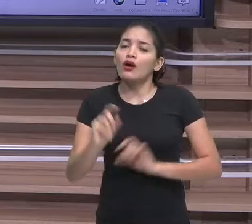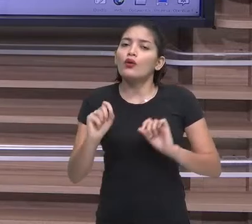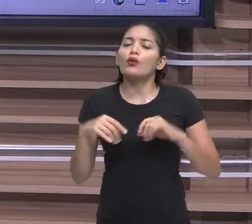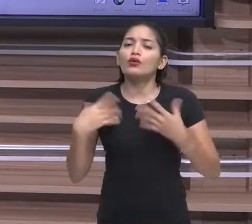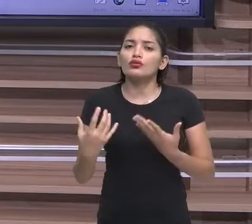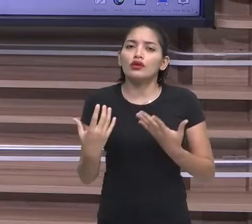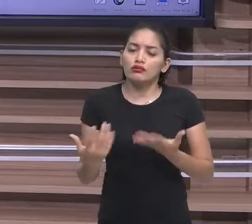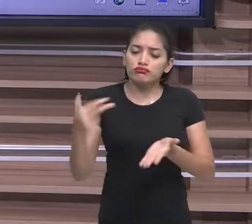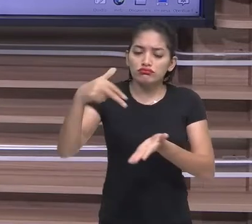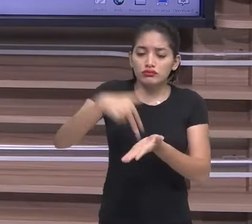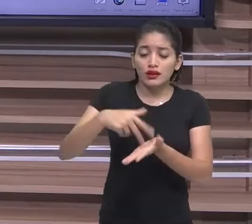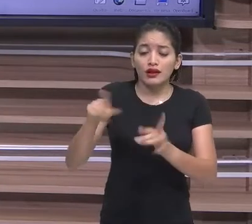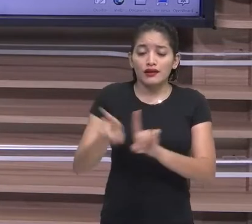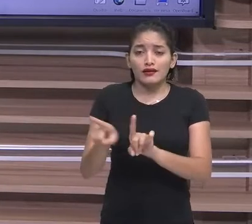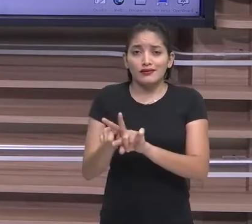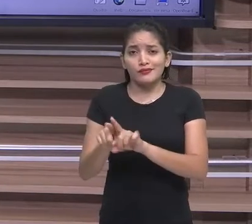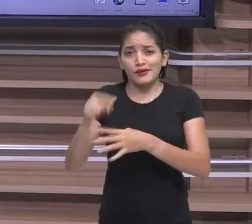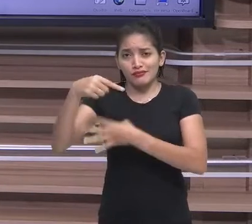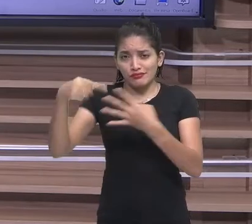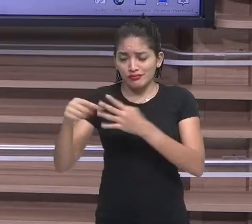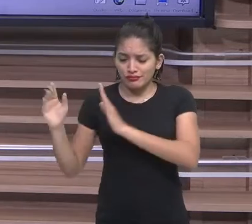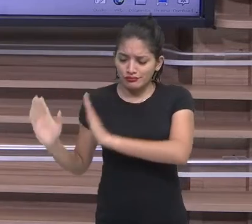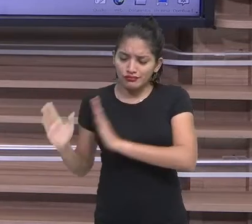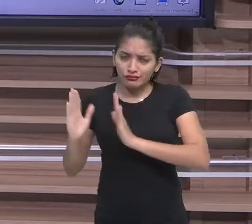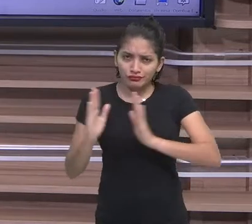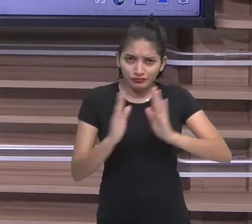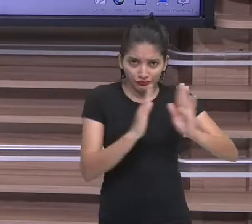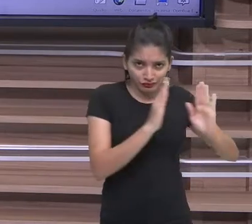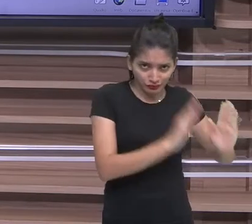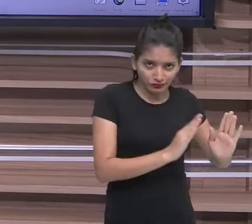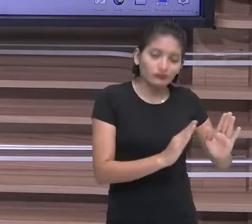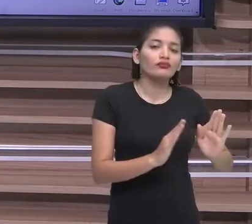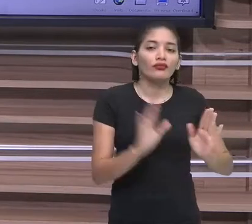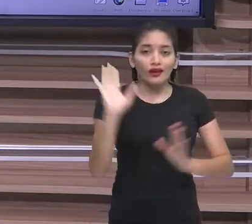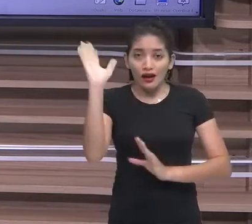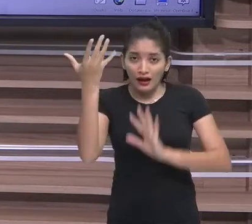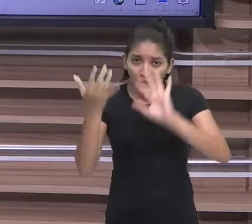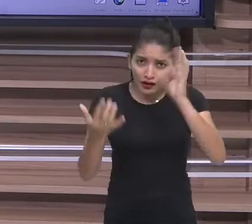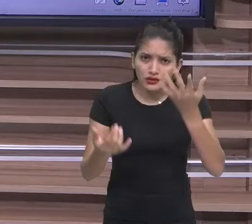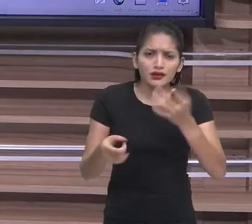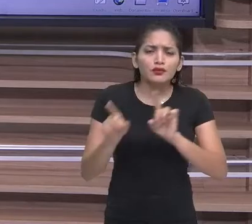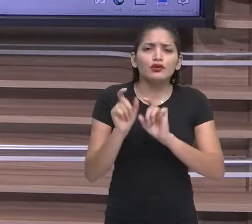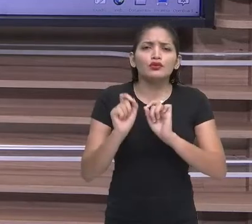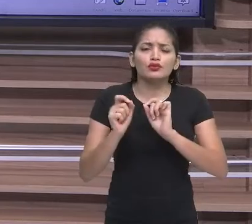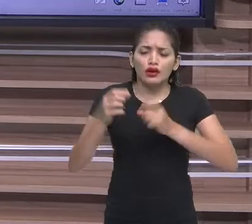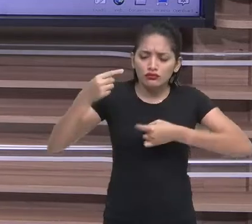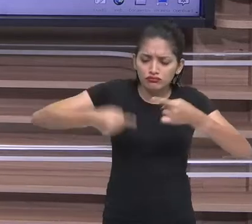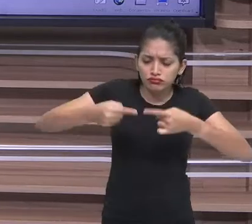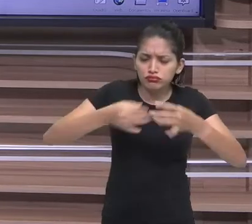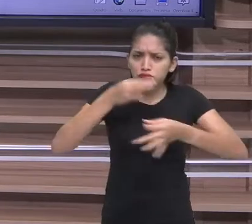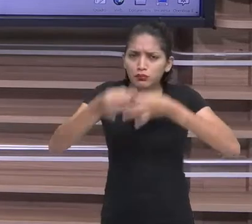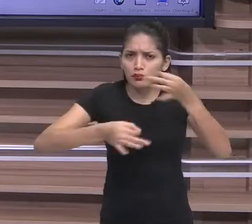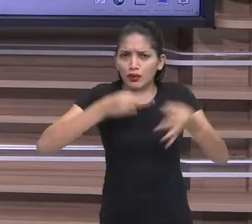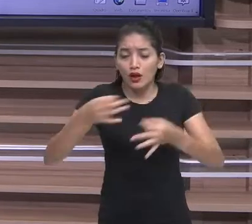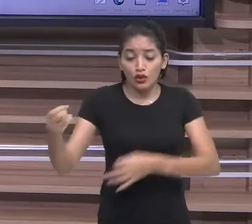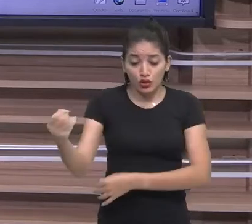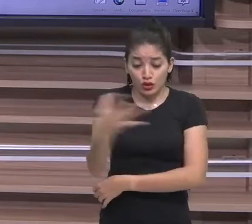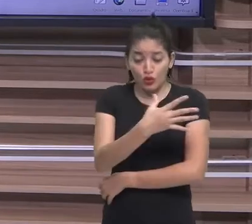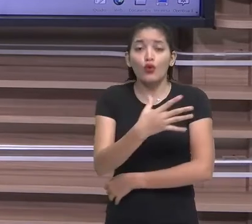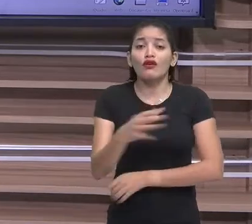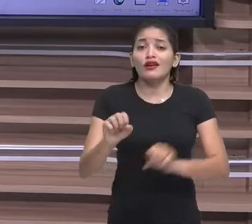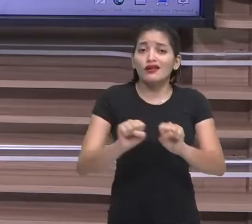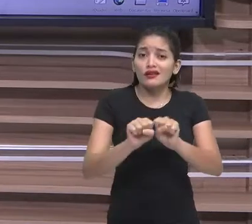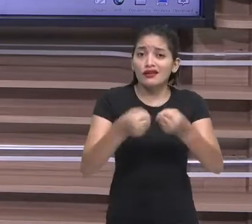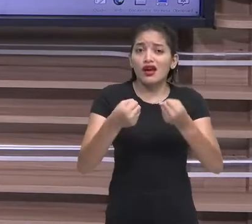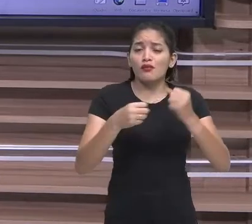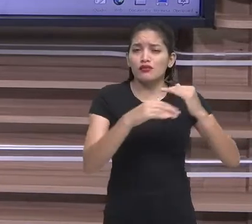estabelece, e as 4 fases desse movimento irreverente, contestador, né, inovador, que rompe com as